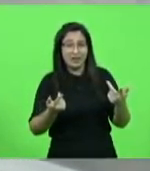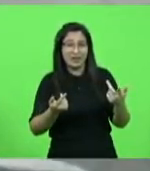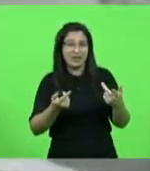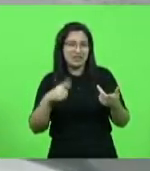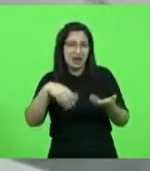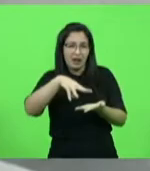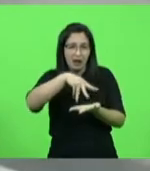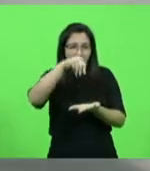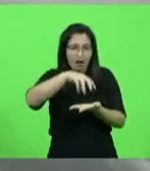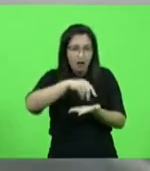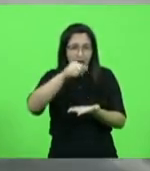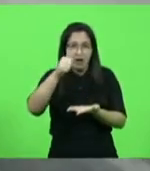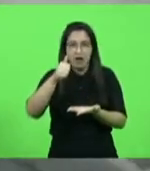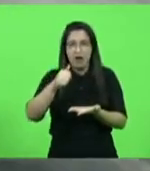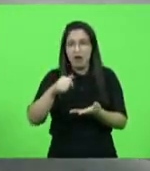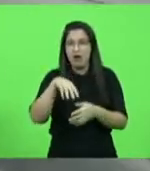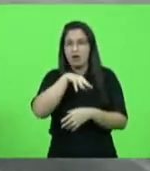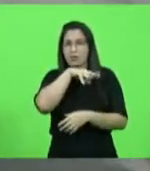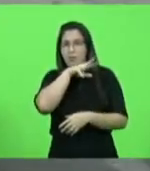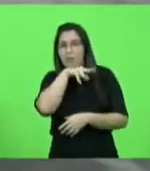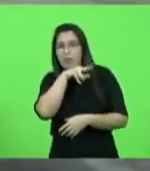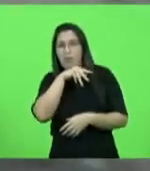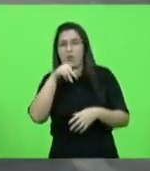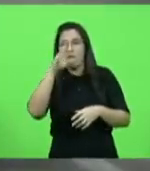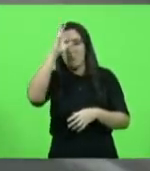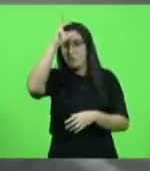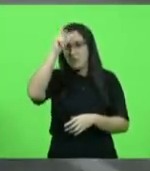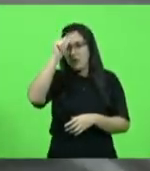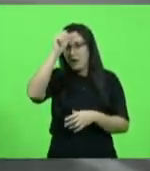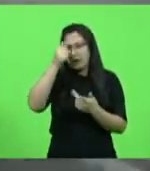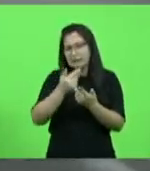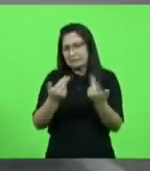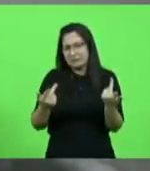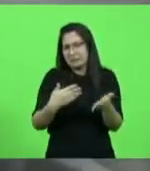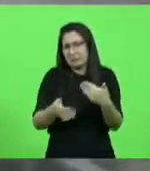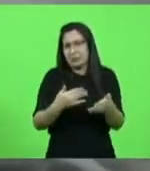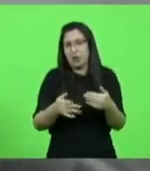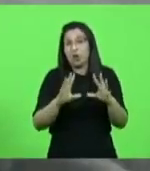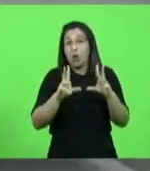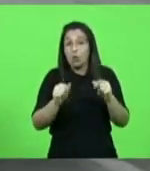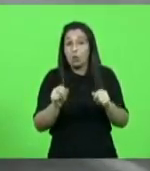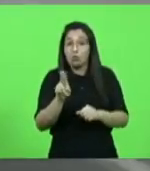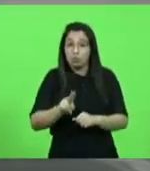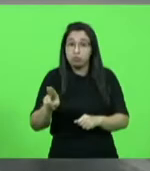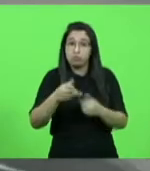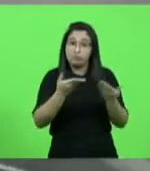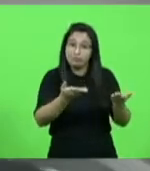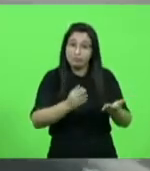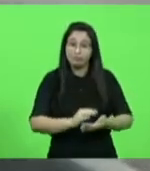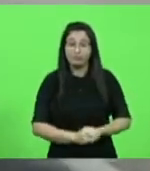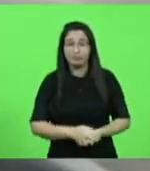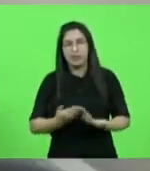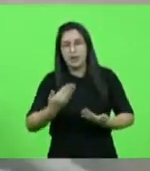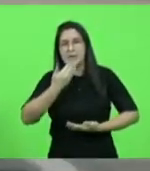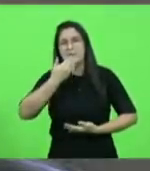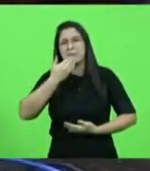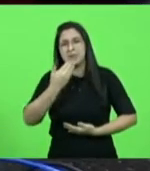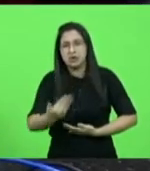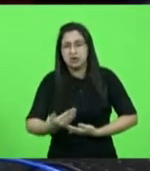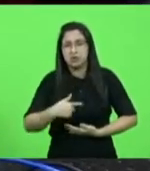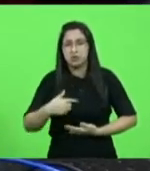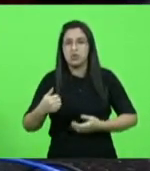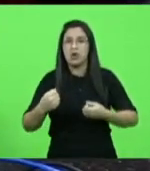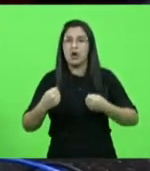seja ela de suíno, seja ela de aves, não interessa, tudo passa por ali. Então, é um apelo que faço, me